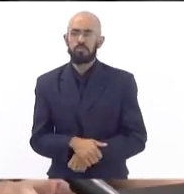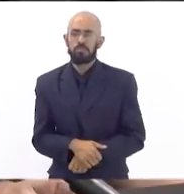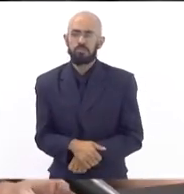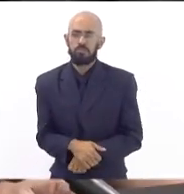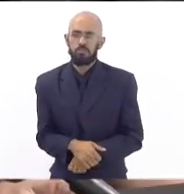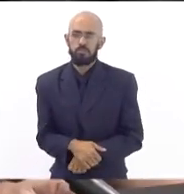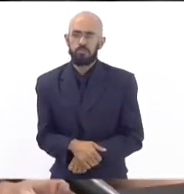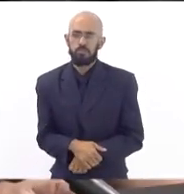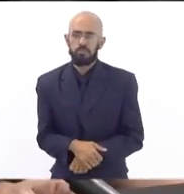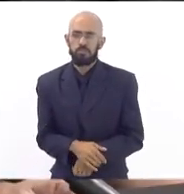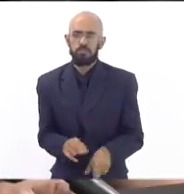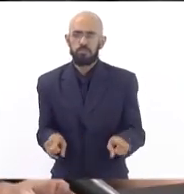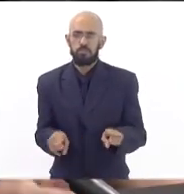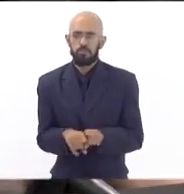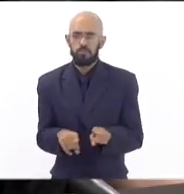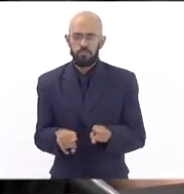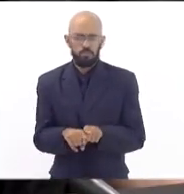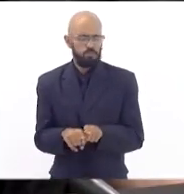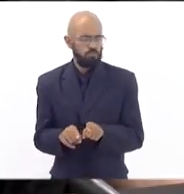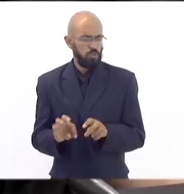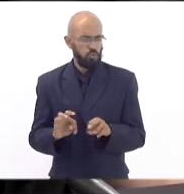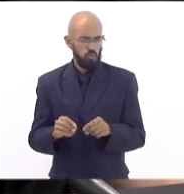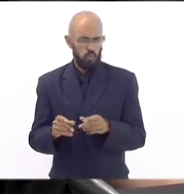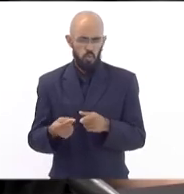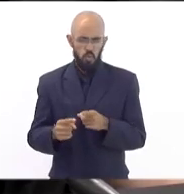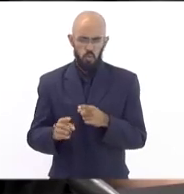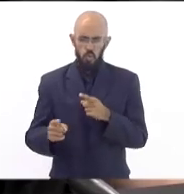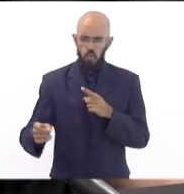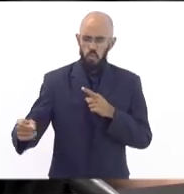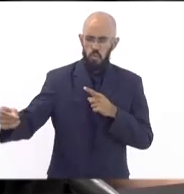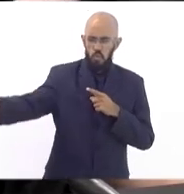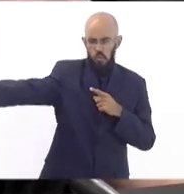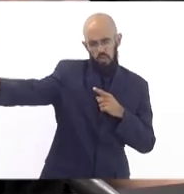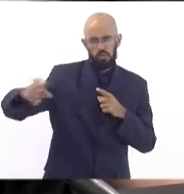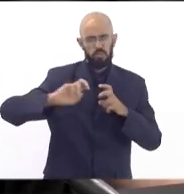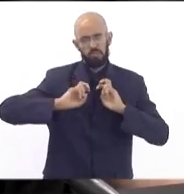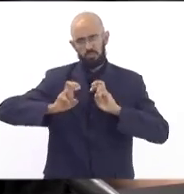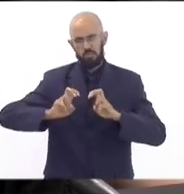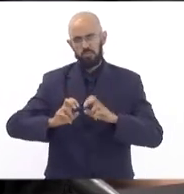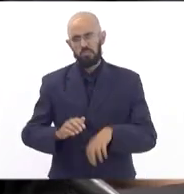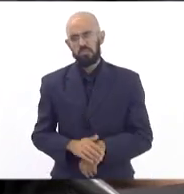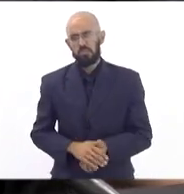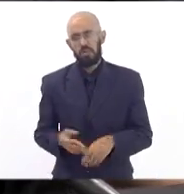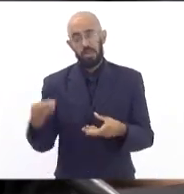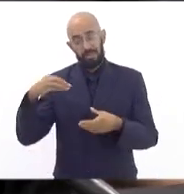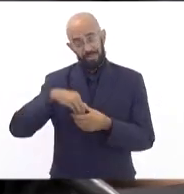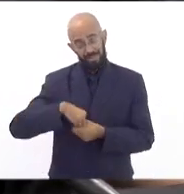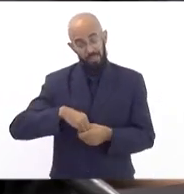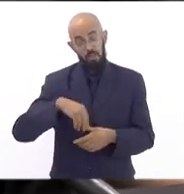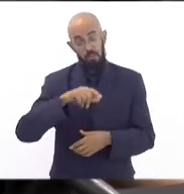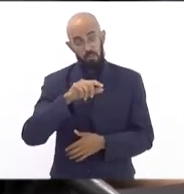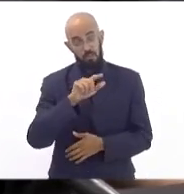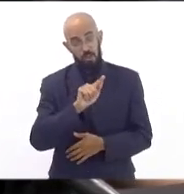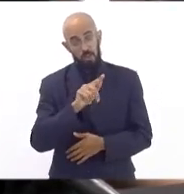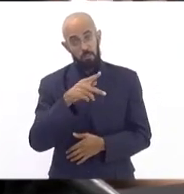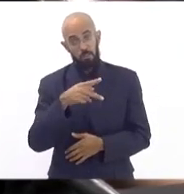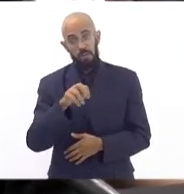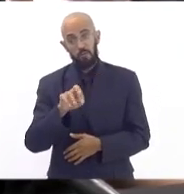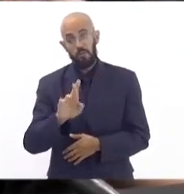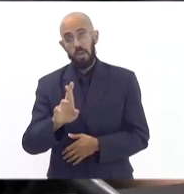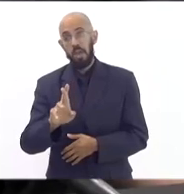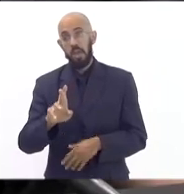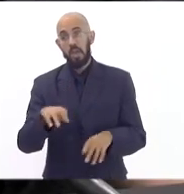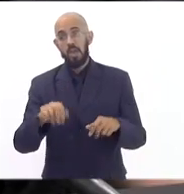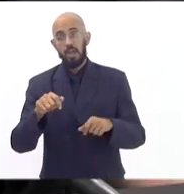e ao longo da malha Ferroviária hoje é prefere a tua dentro do das estações e nas